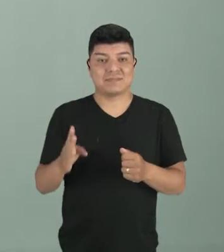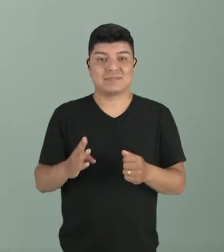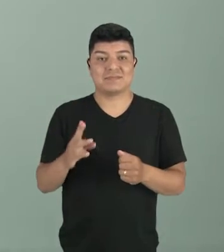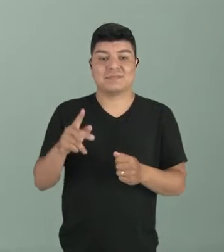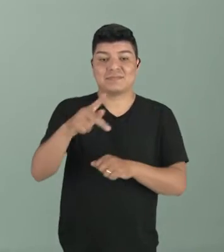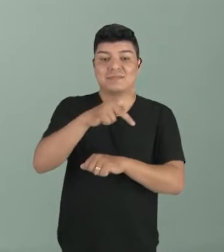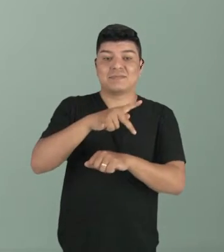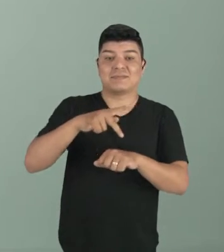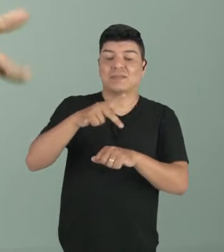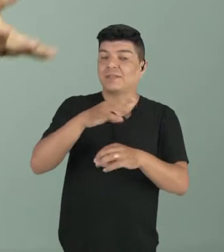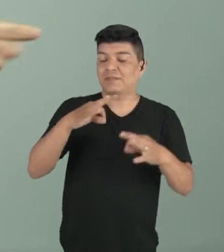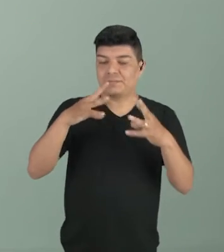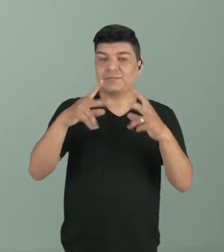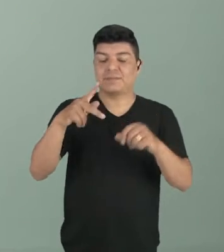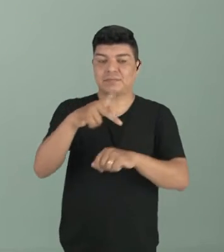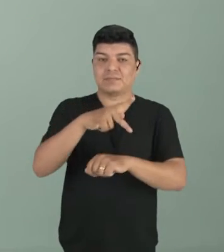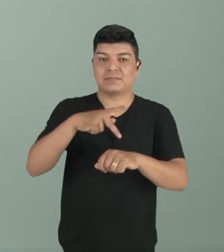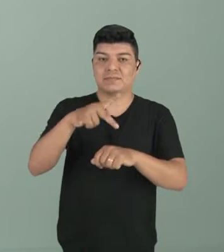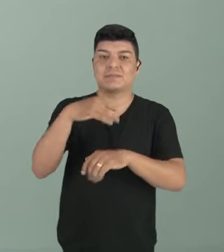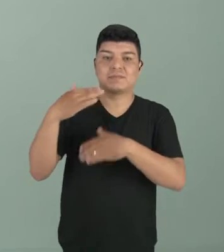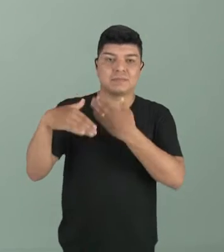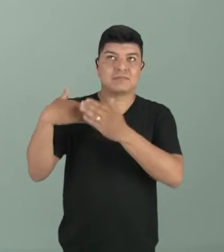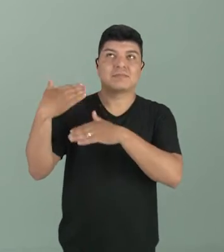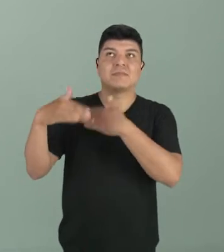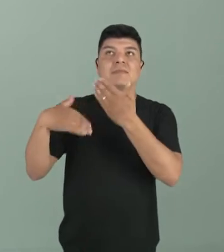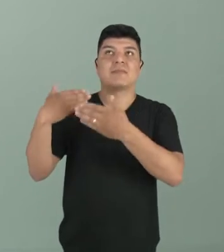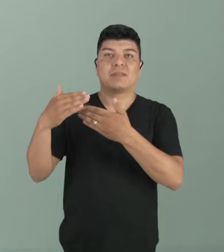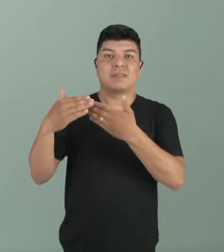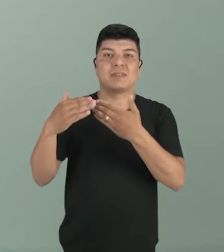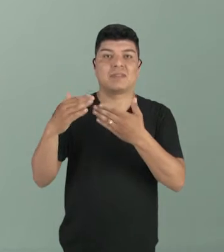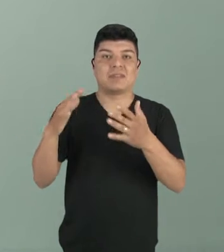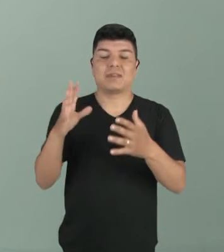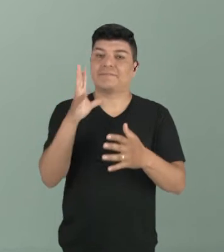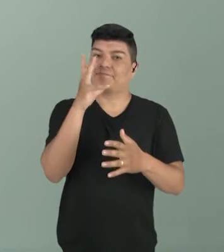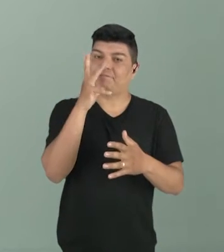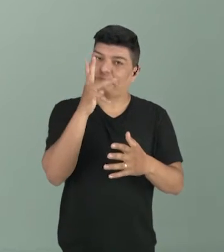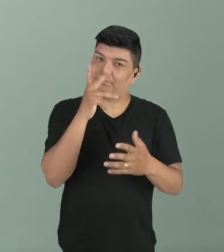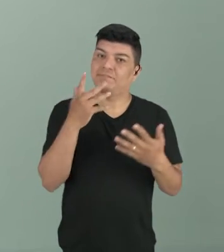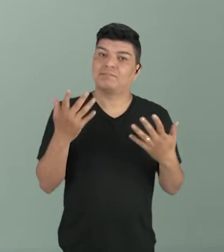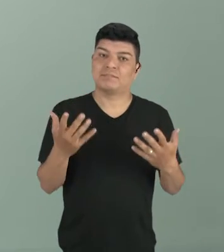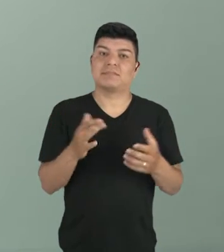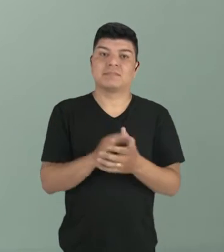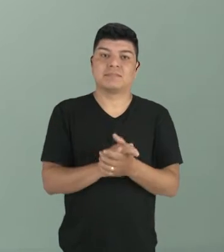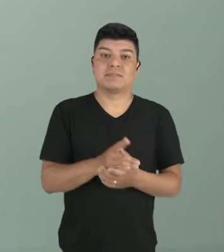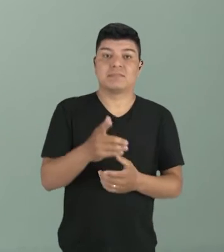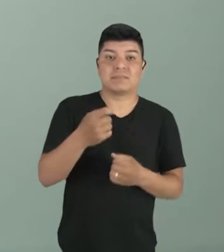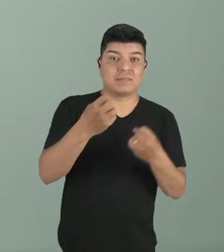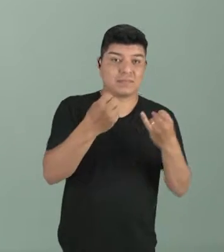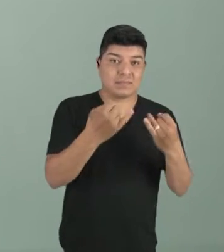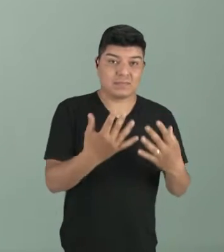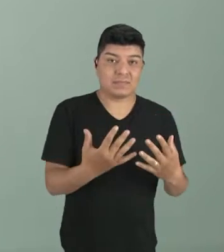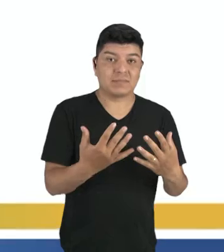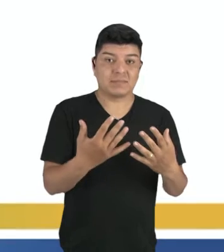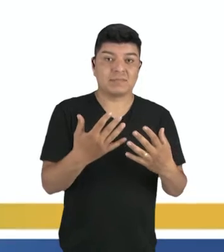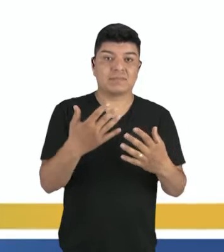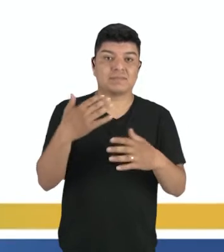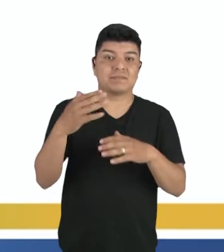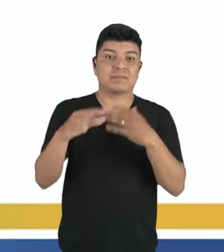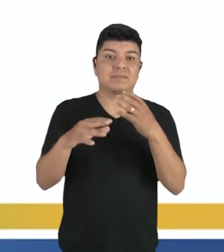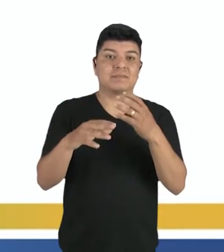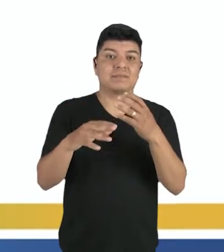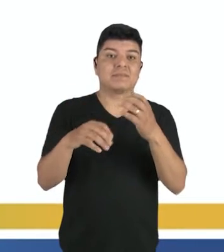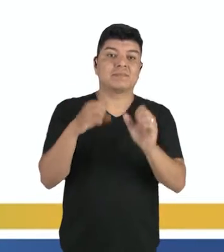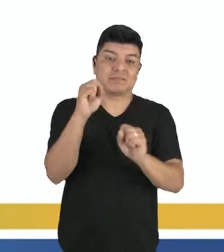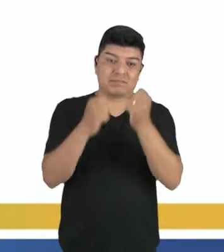maioria dos países, aliás, como todos os países subdesenvolvidos, ela se deu de forma tardia. Quando você fala de industrialização